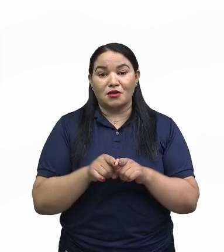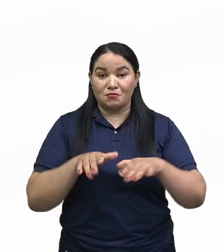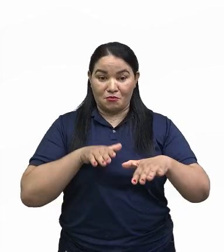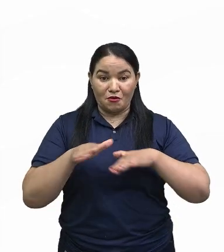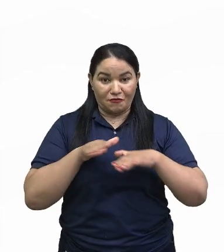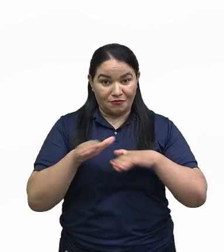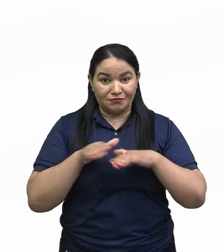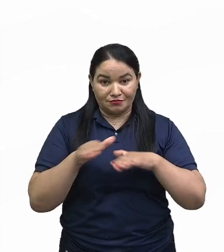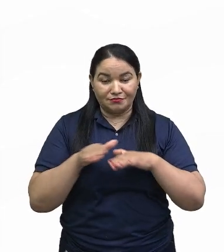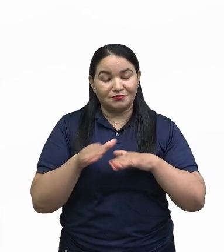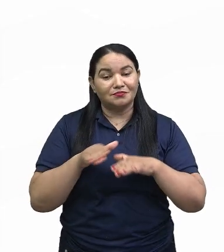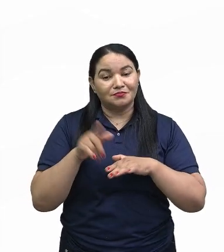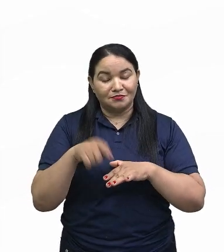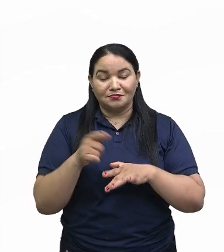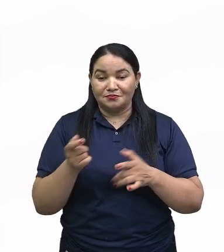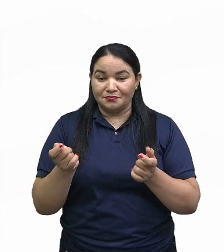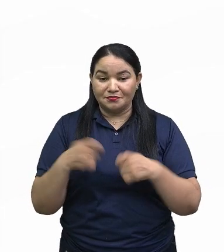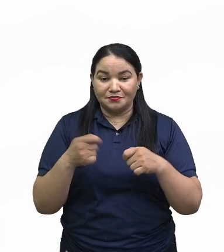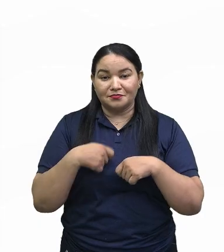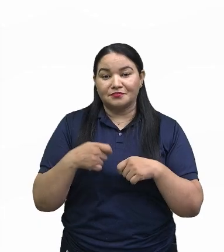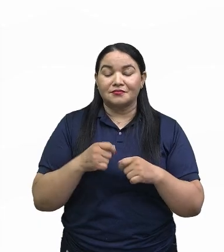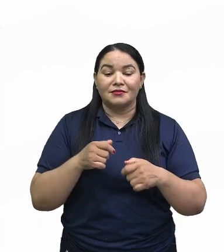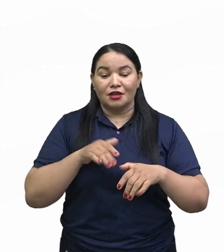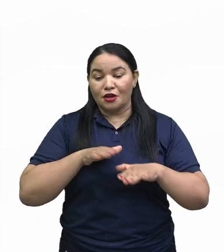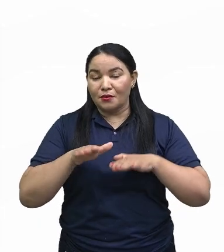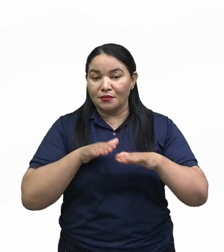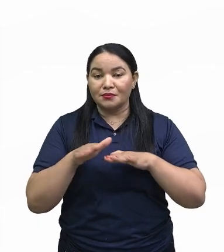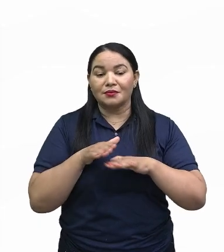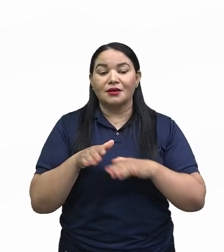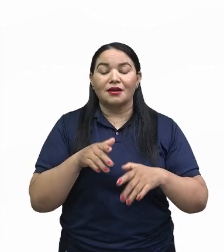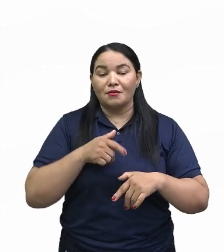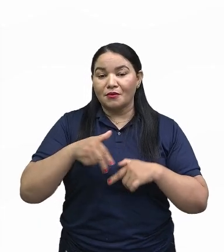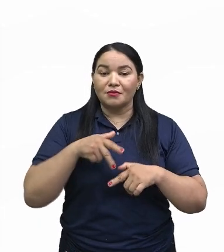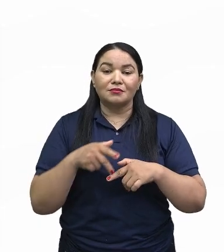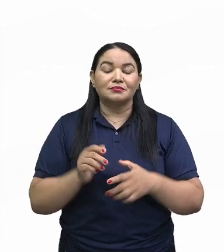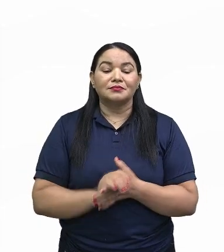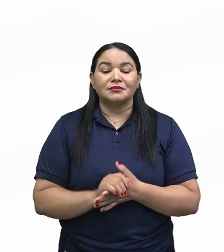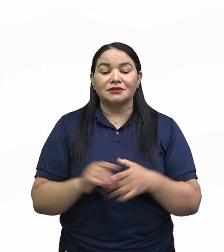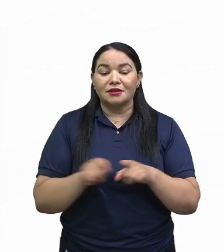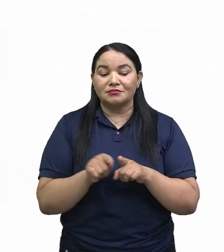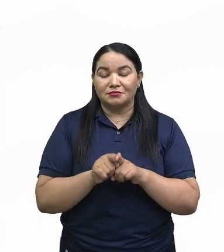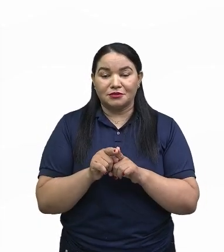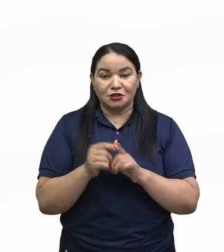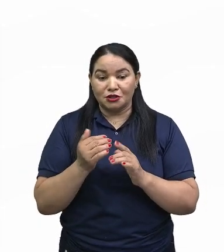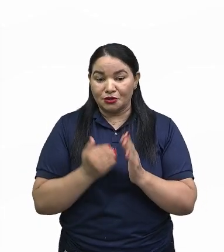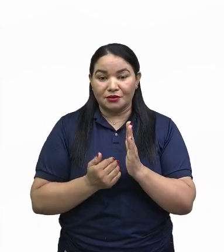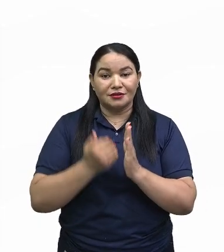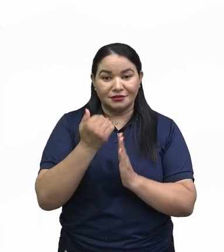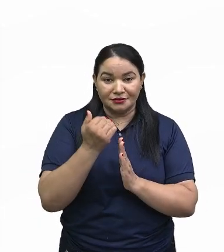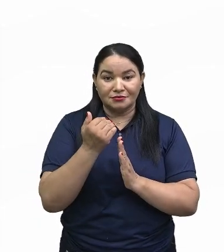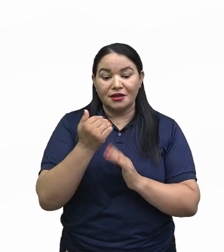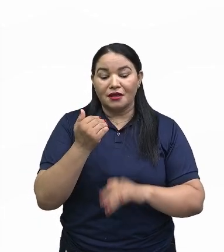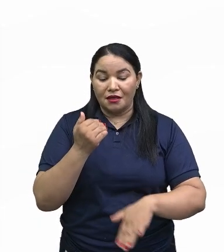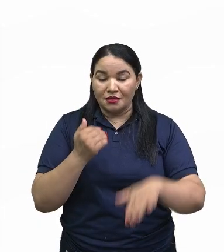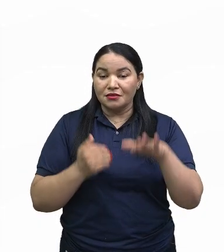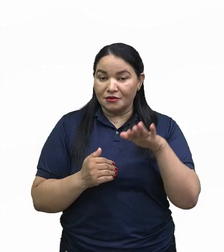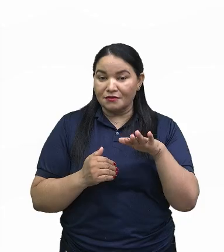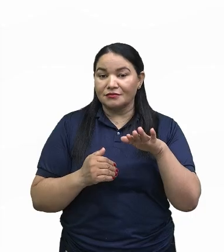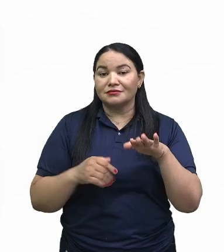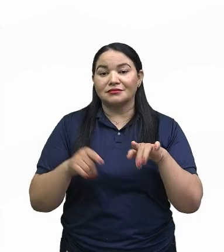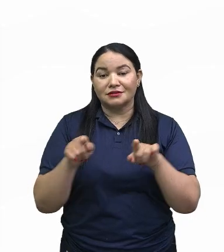né, a nossa capacidade aí de locomoção, de movimentação. Crescimento, né? A gente sabe que um ser humano